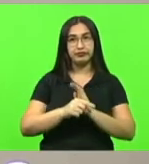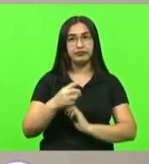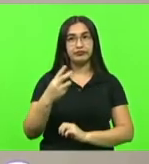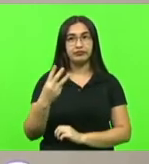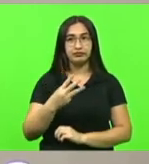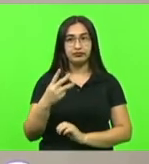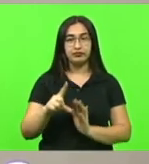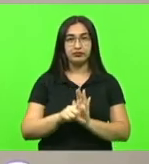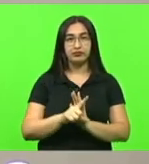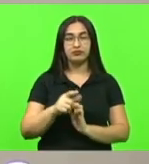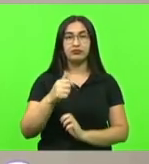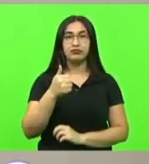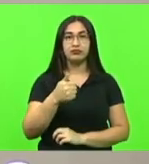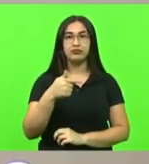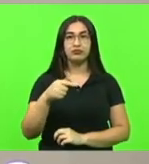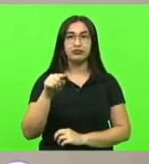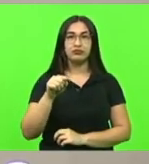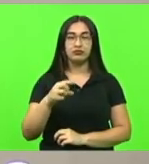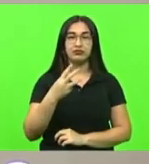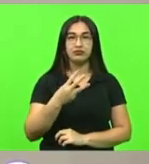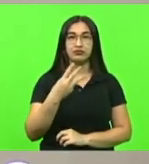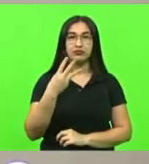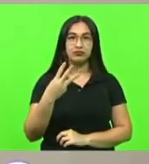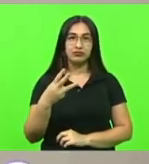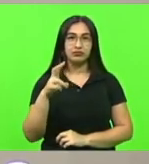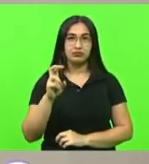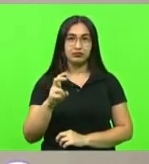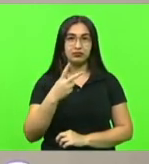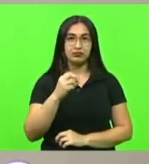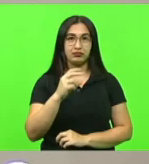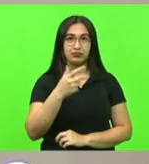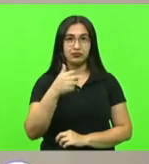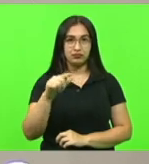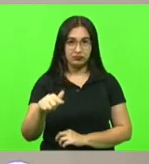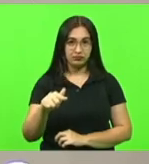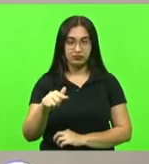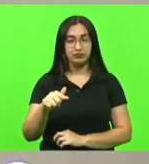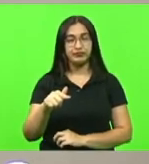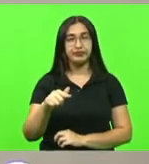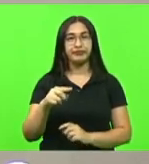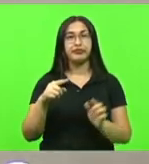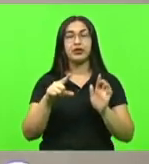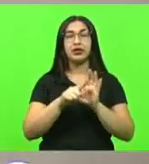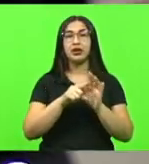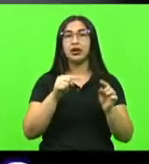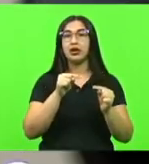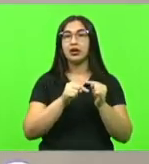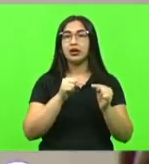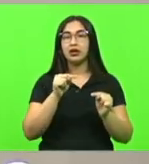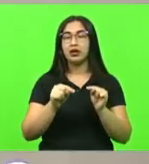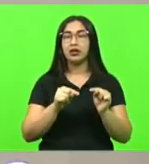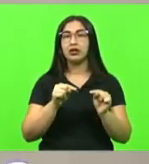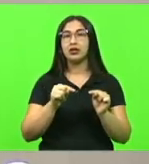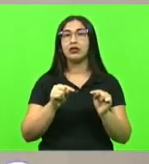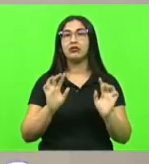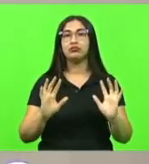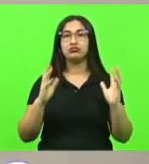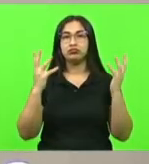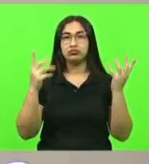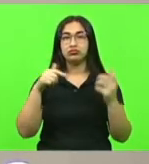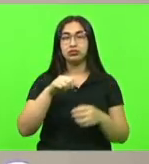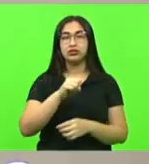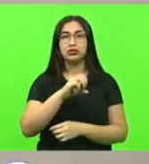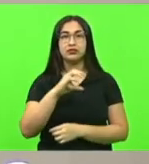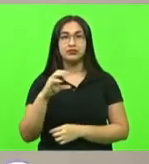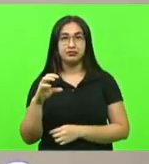17.335 de 2017, que consolida as leis que dispõe sobre a instituição de datas e festividades alusivas do Estado de